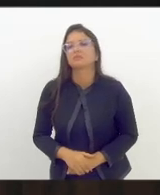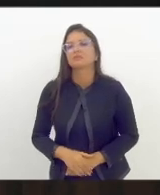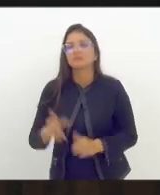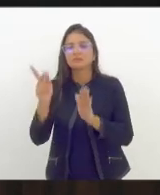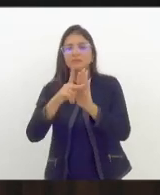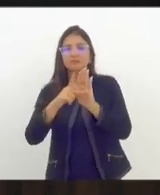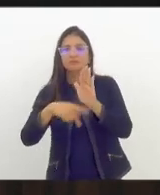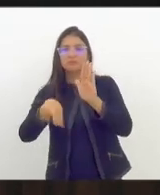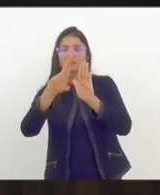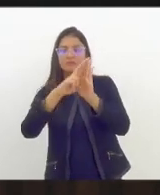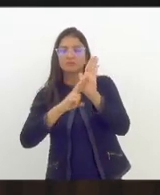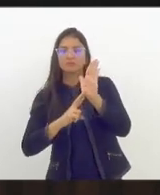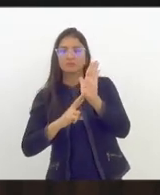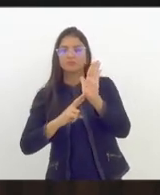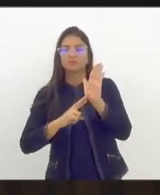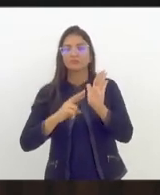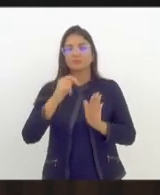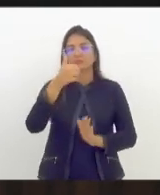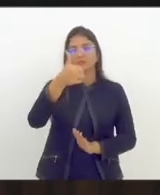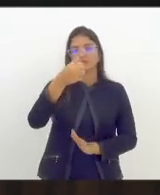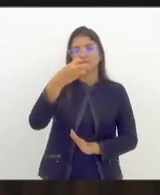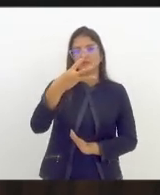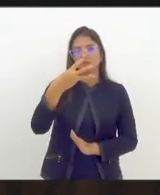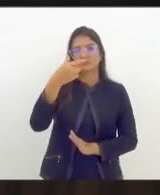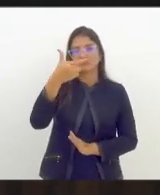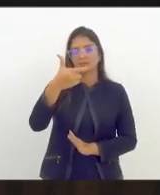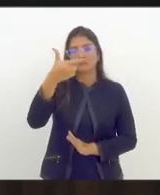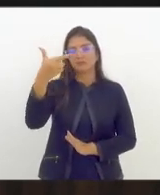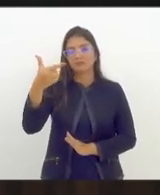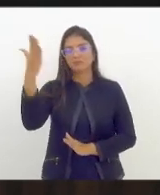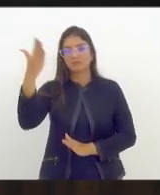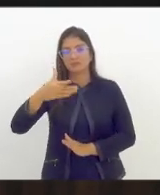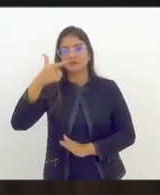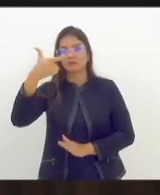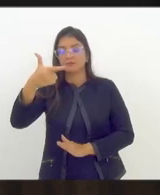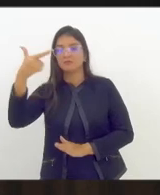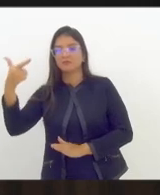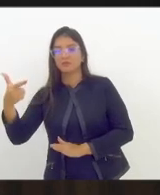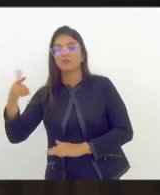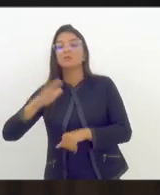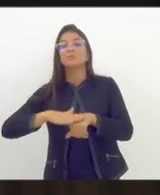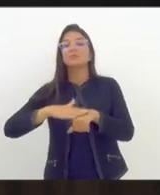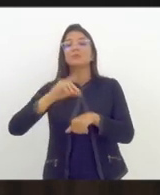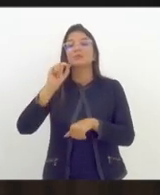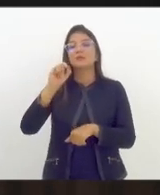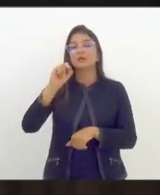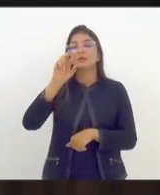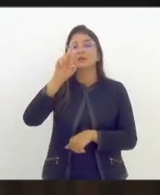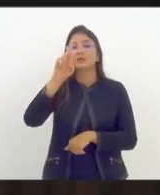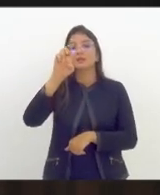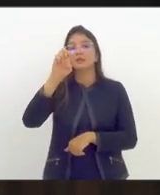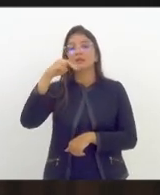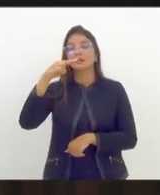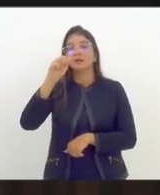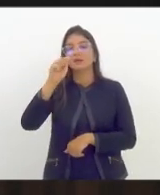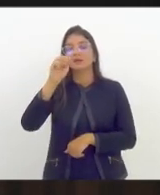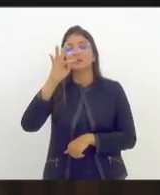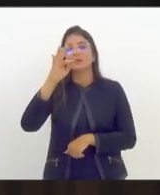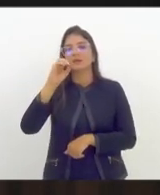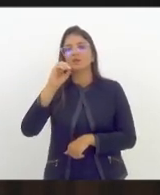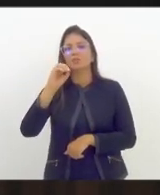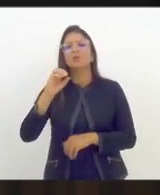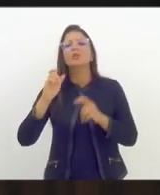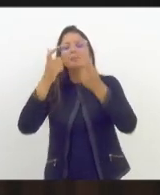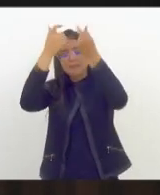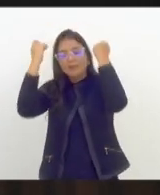Projeto de resolução número 1322 de 22, de autoria do deputado Renato Zaca, que consegue medalha